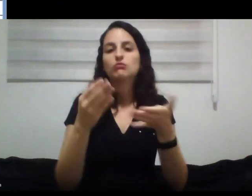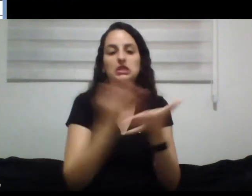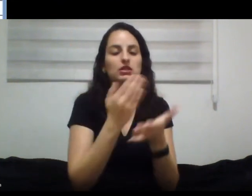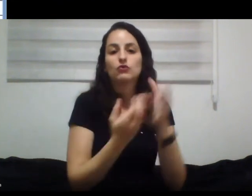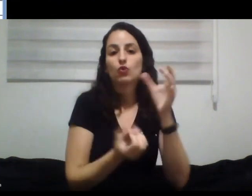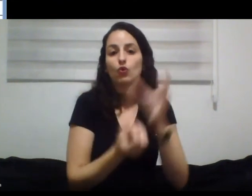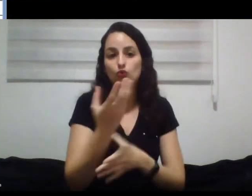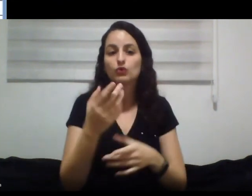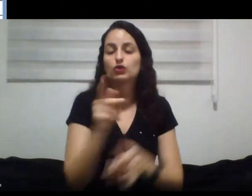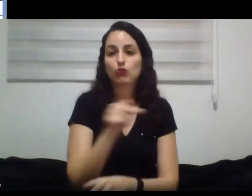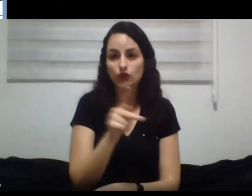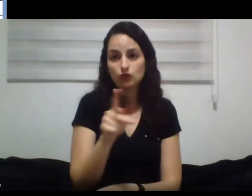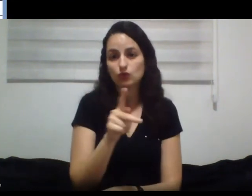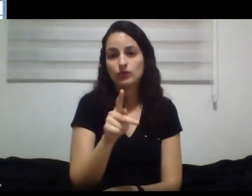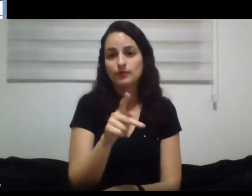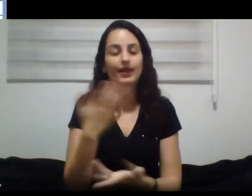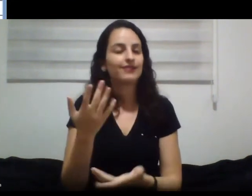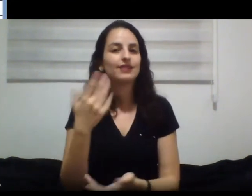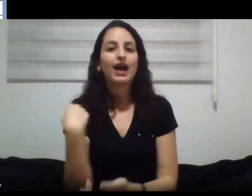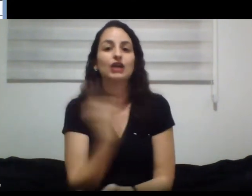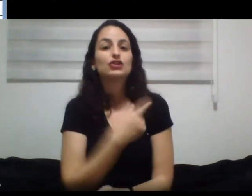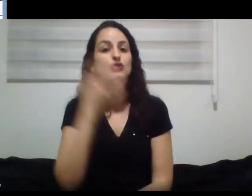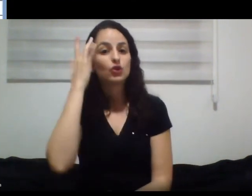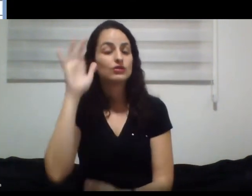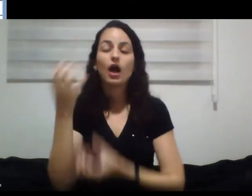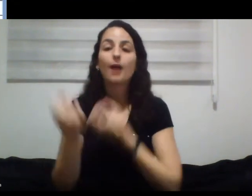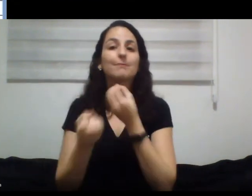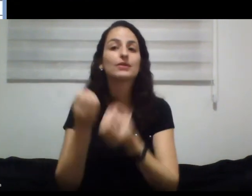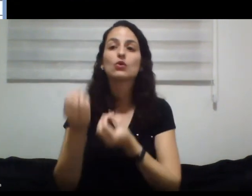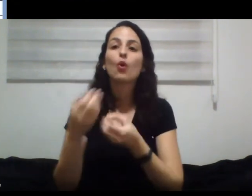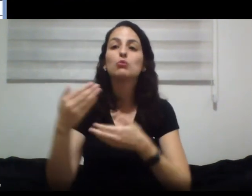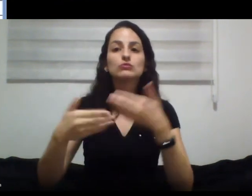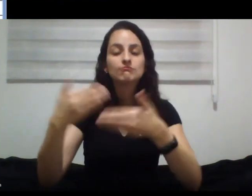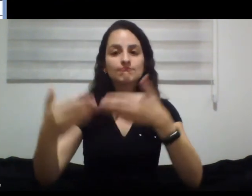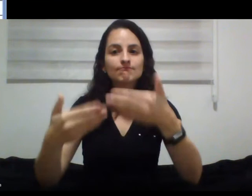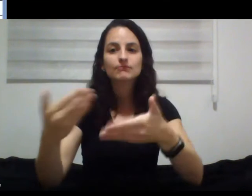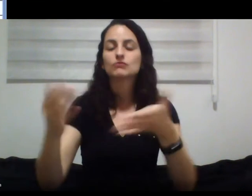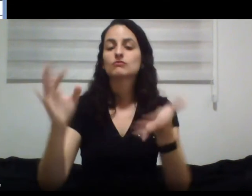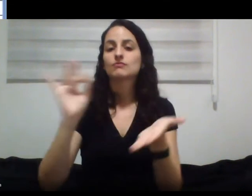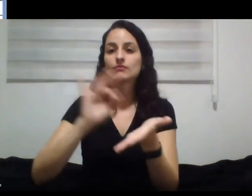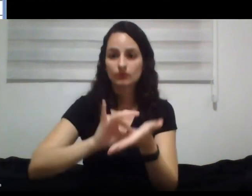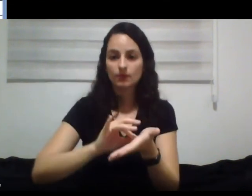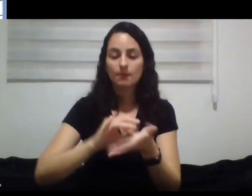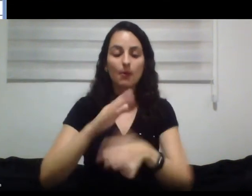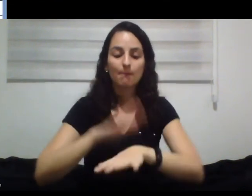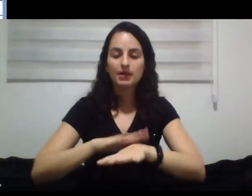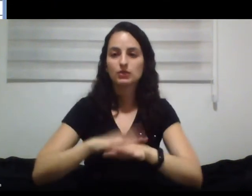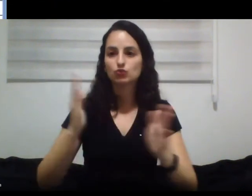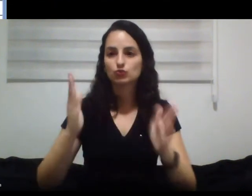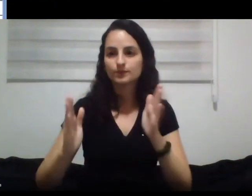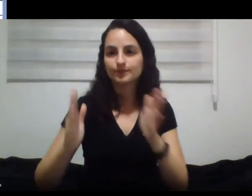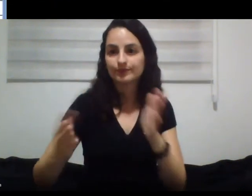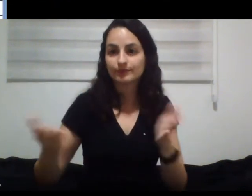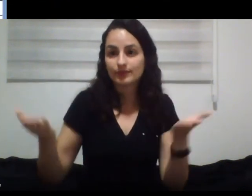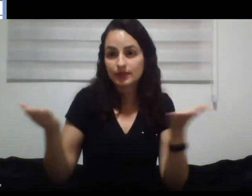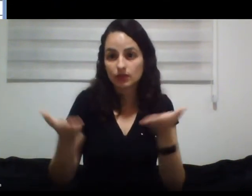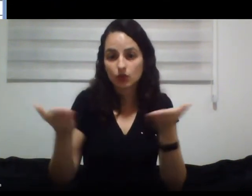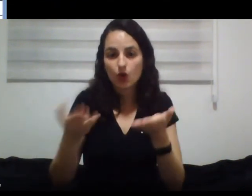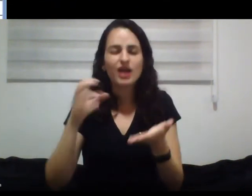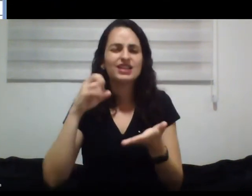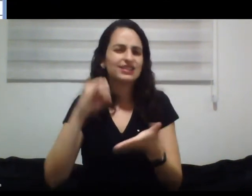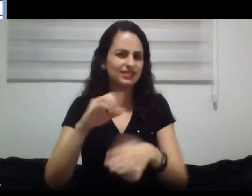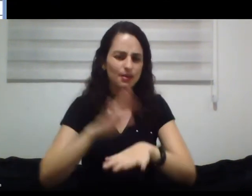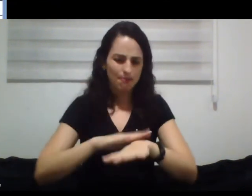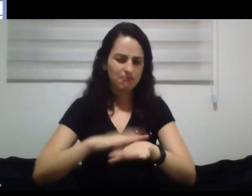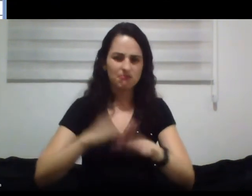colega aqui de Sorocaba, o Ailton, que além de pedagogo do DEG lá de Sorocaba, ele também é avaliador